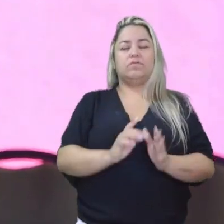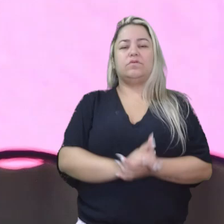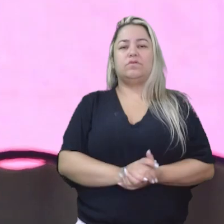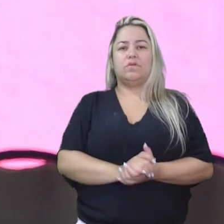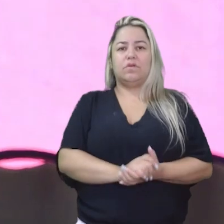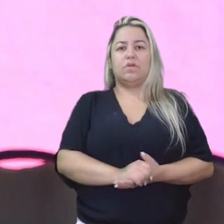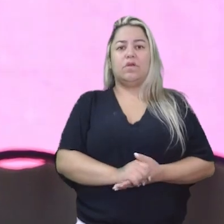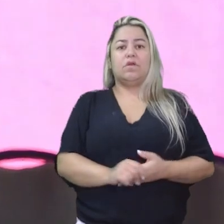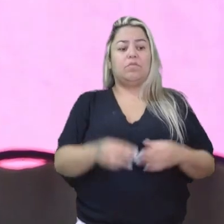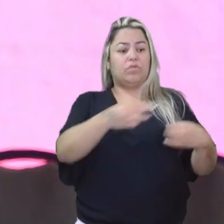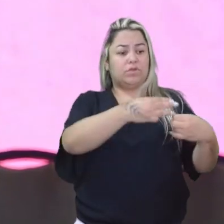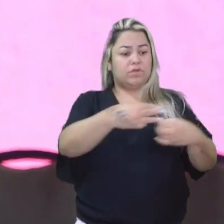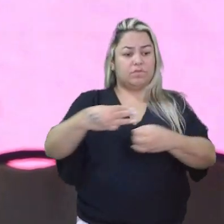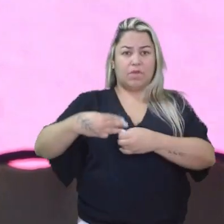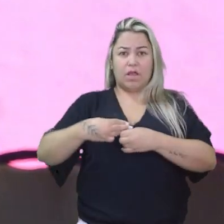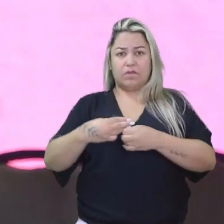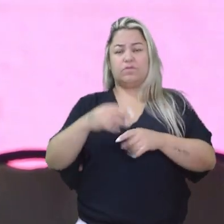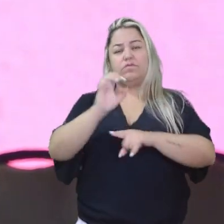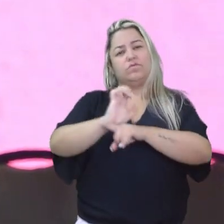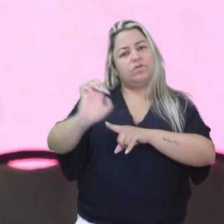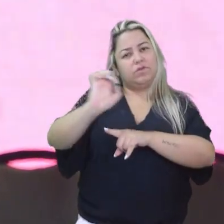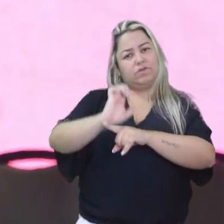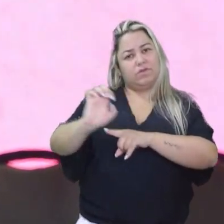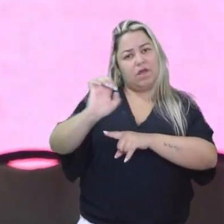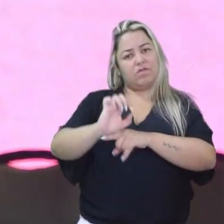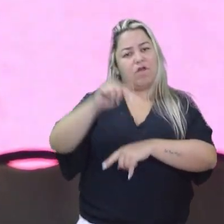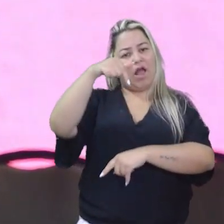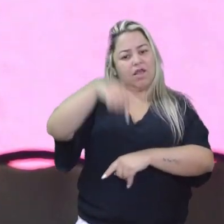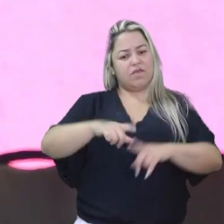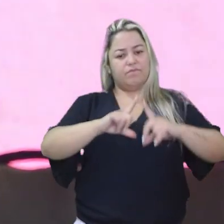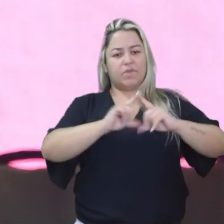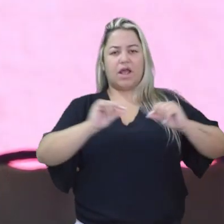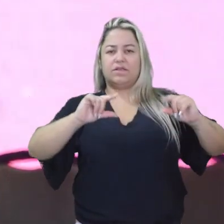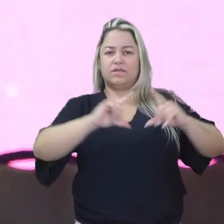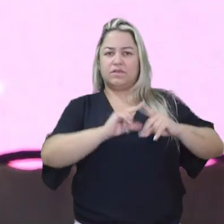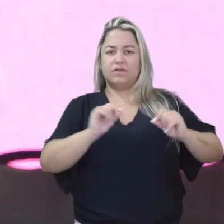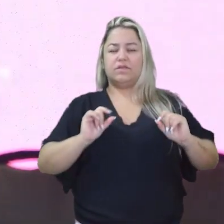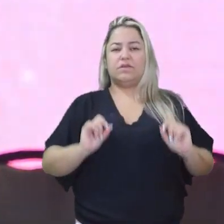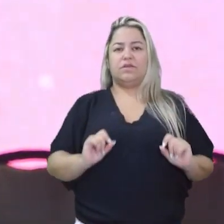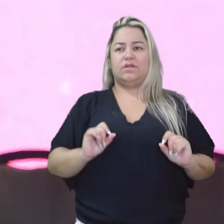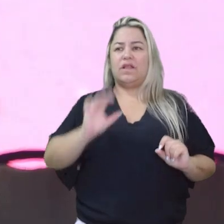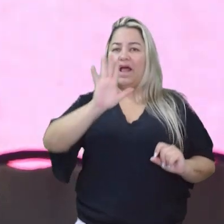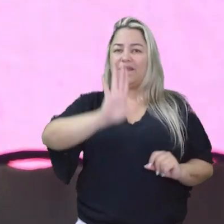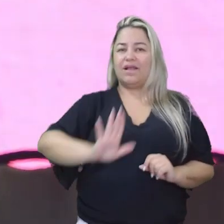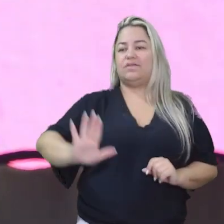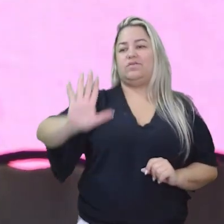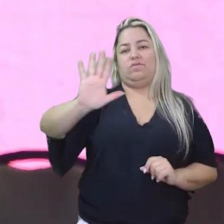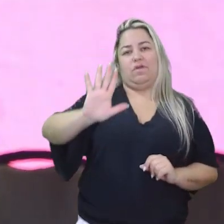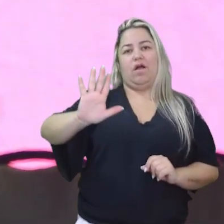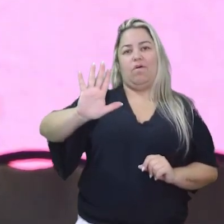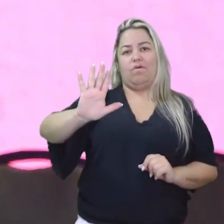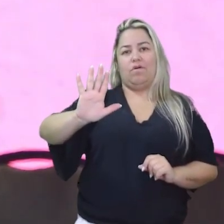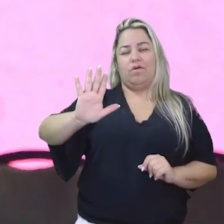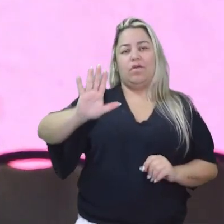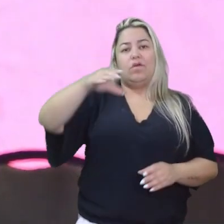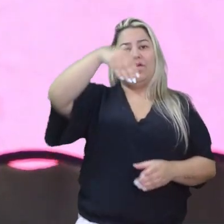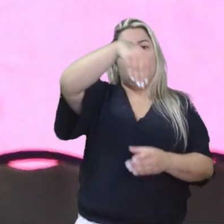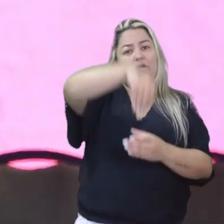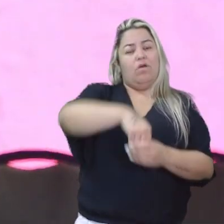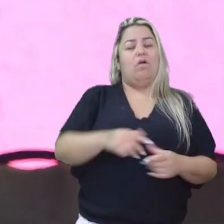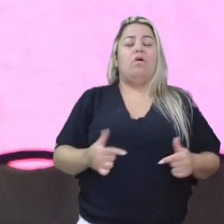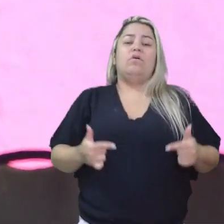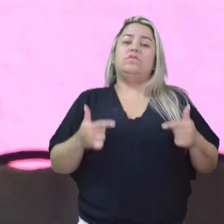direções municipais, nos estados, aqui em Brasília, na nacional, coloca-nos